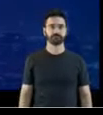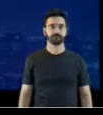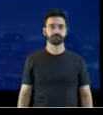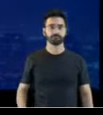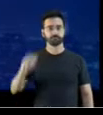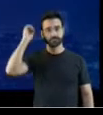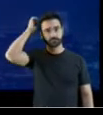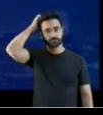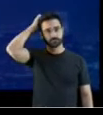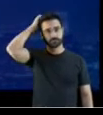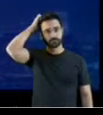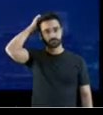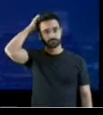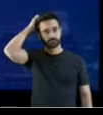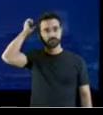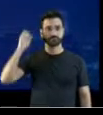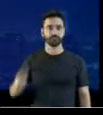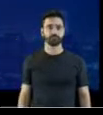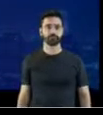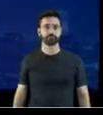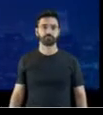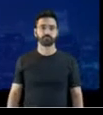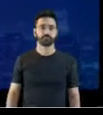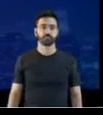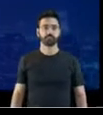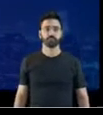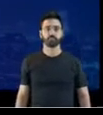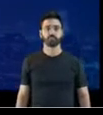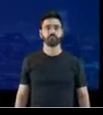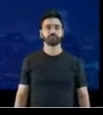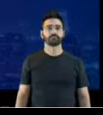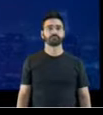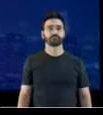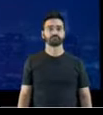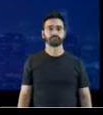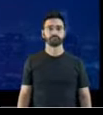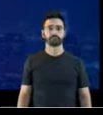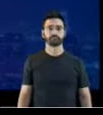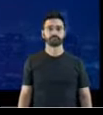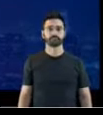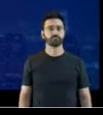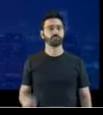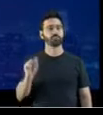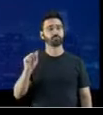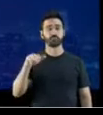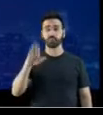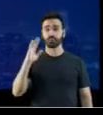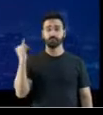Entendo que, como sendo o bloco de espectro de maior relevância,